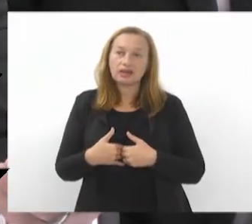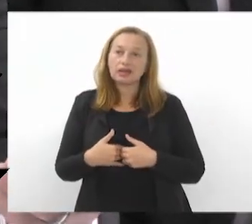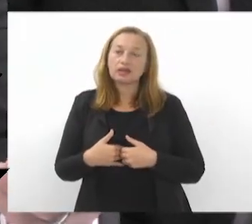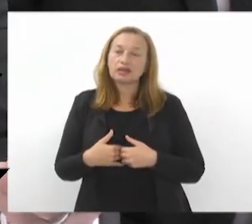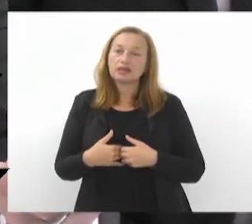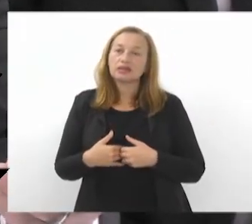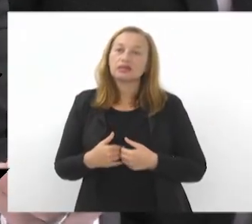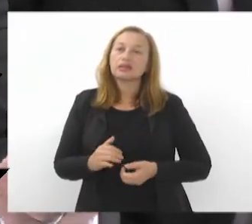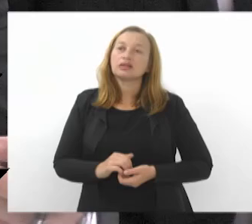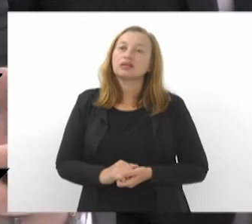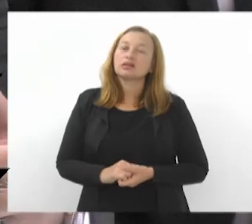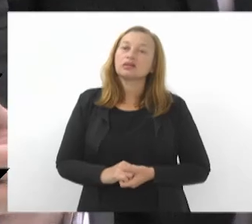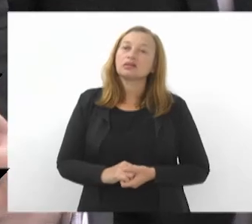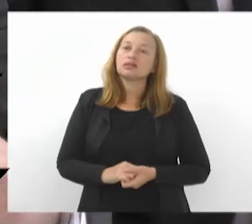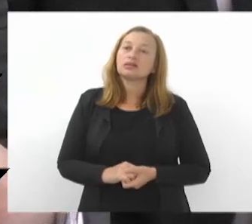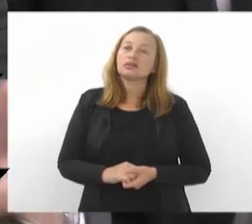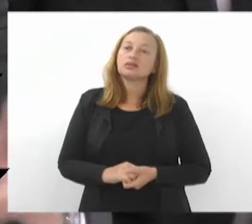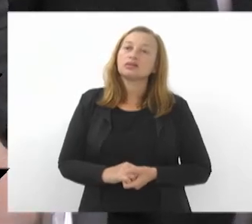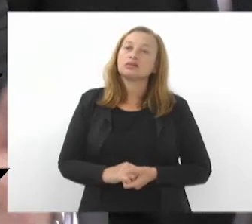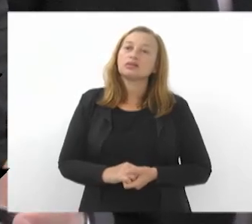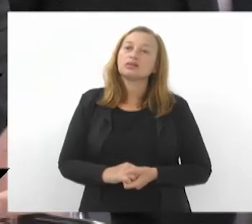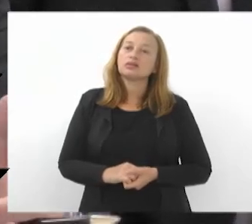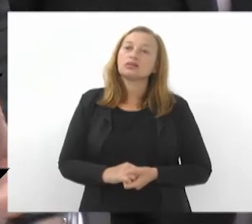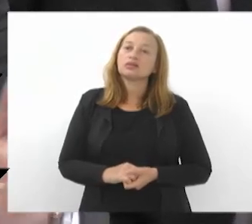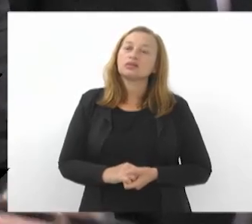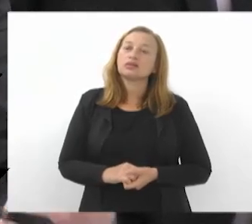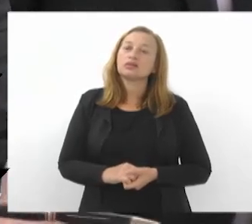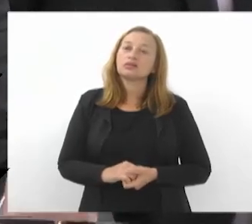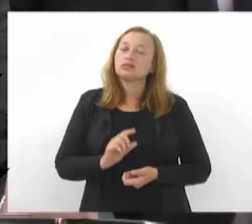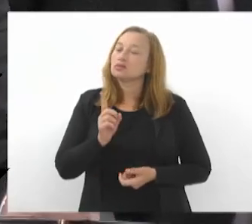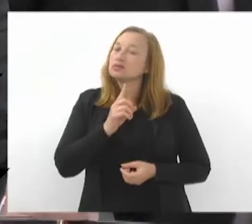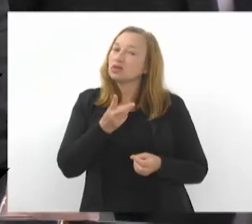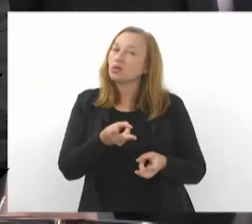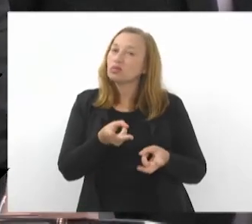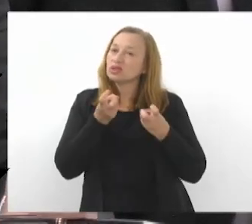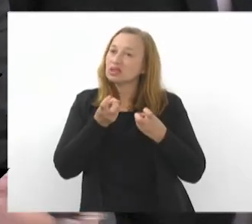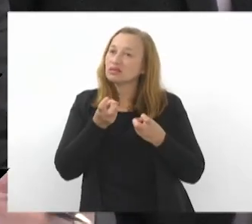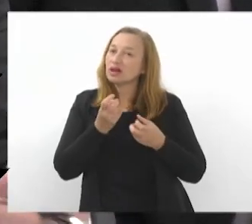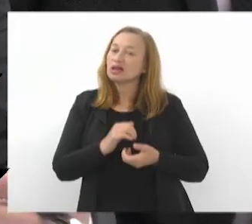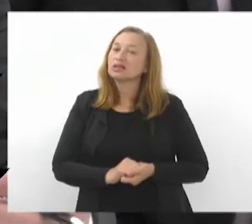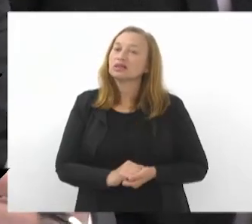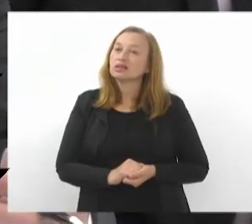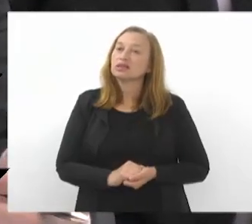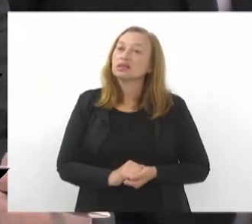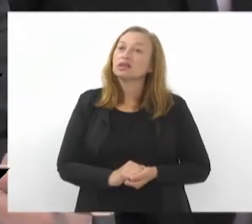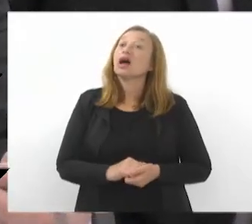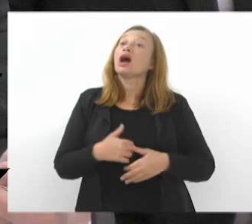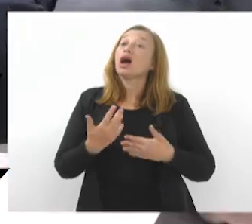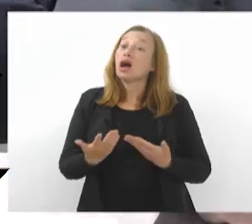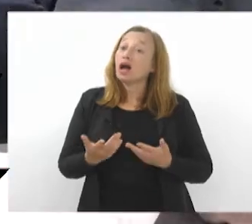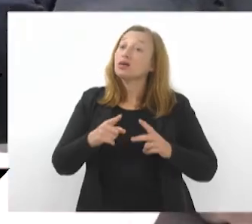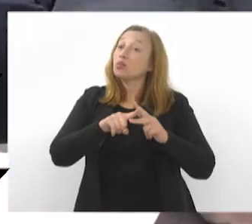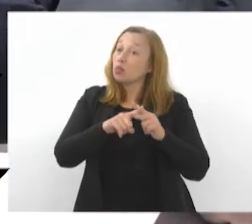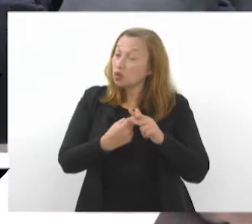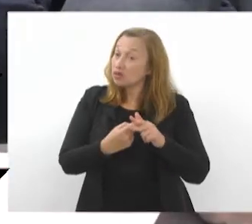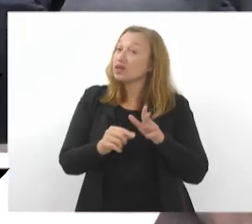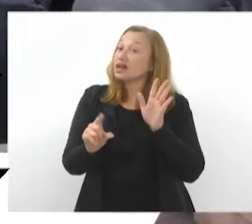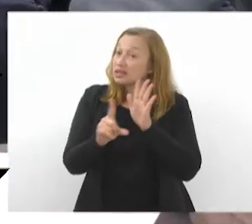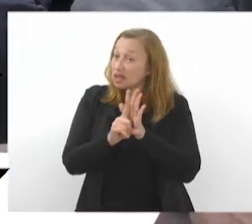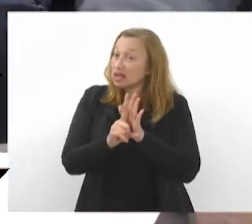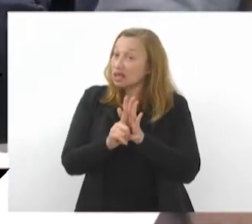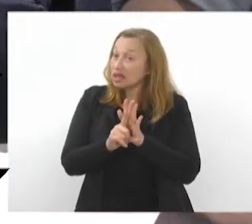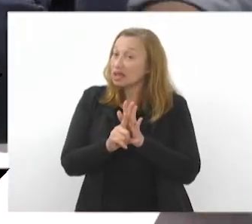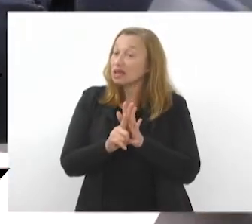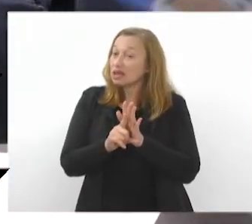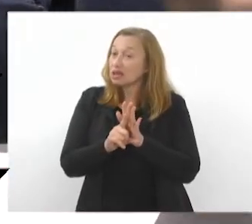autista. Então, isso não estava observado. Então, Vossa Excelência fez com que isso modificasse a lei atual.